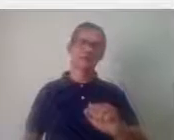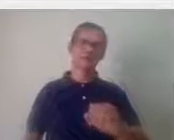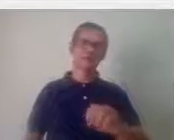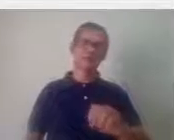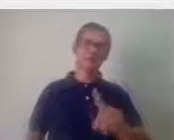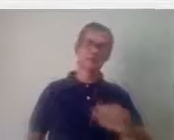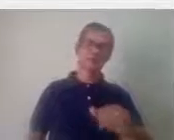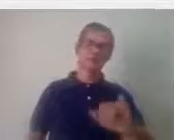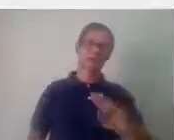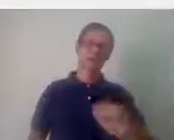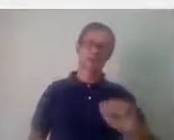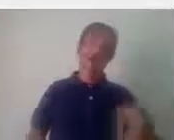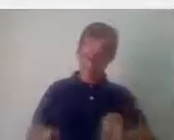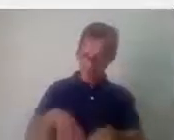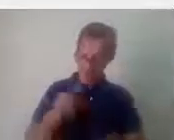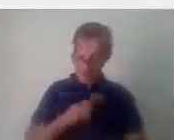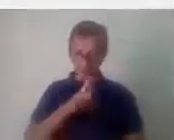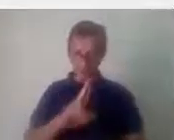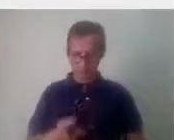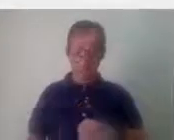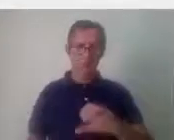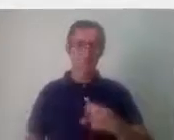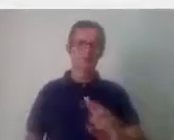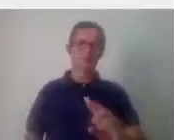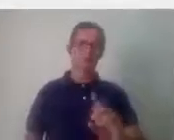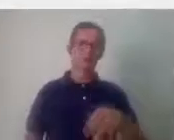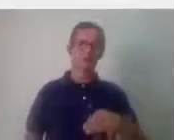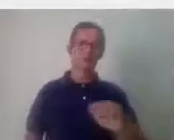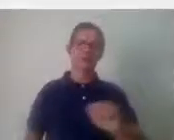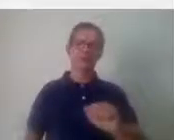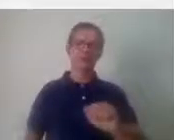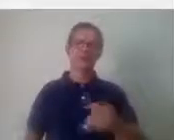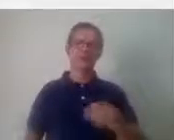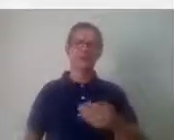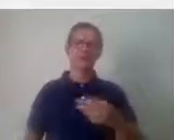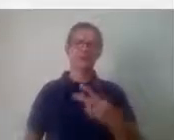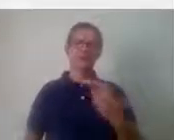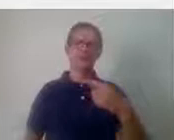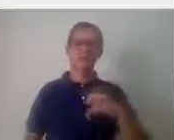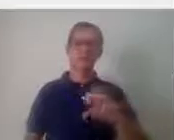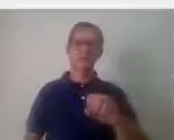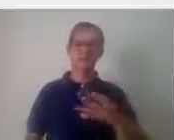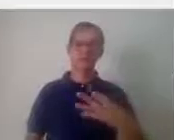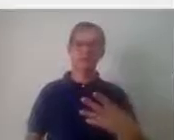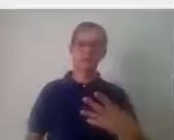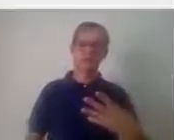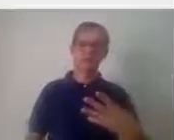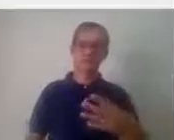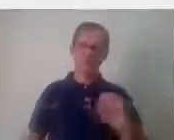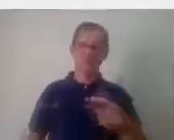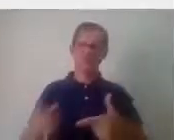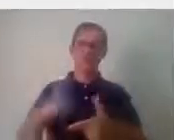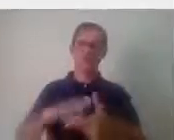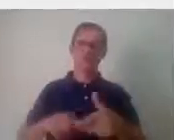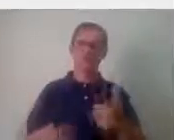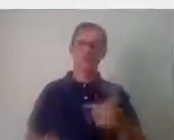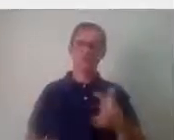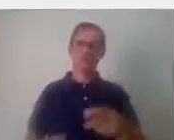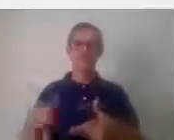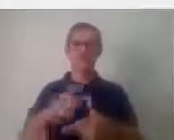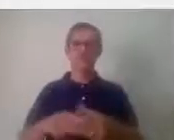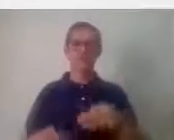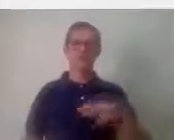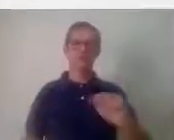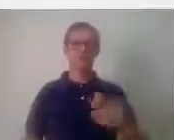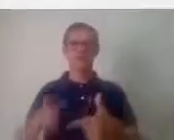a integral que a gente acabou de resolver, 2.048 sobre 15, dividido pela massa. E aí nós temos uma divisão